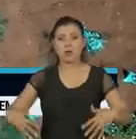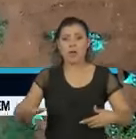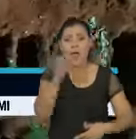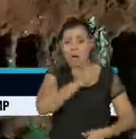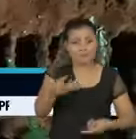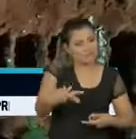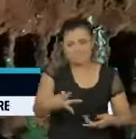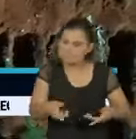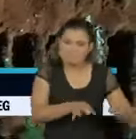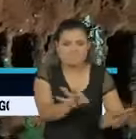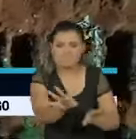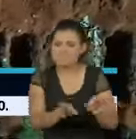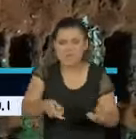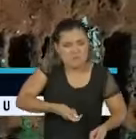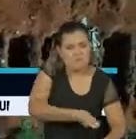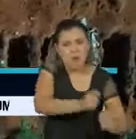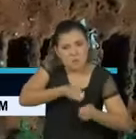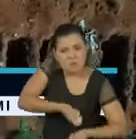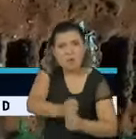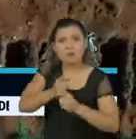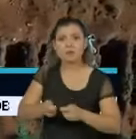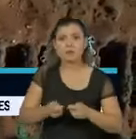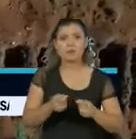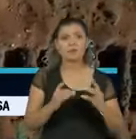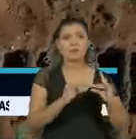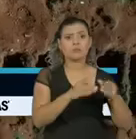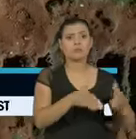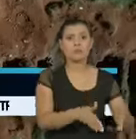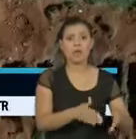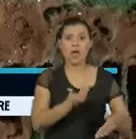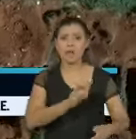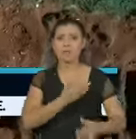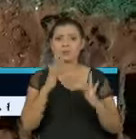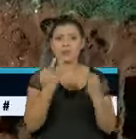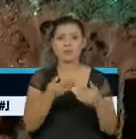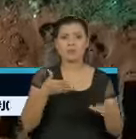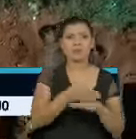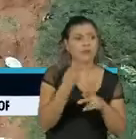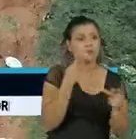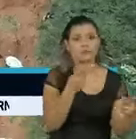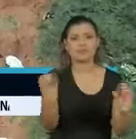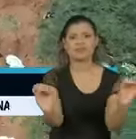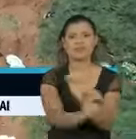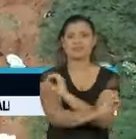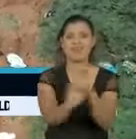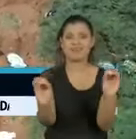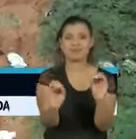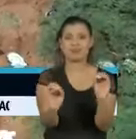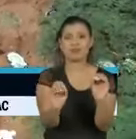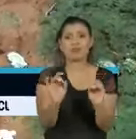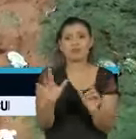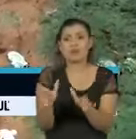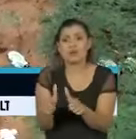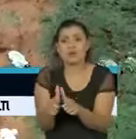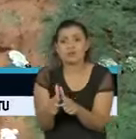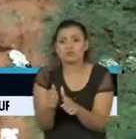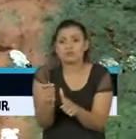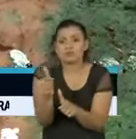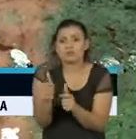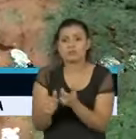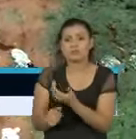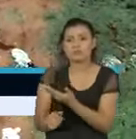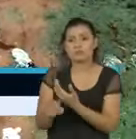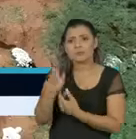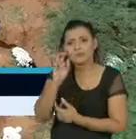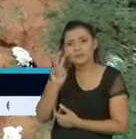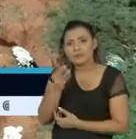pressas, alguns sem a presença de parentes e amigos, outros acompanhados apenas de um pequeno grupo. Este